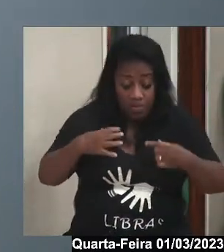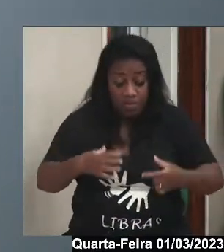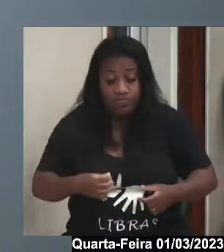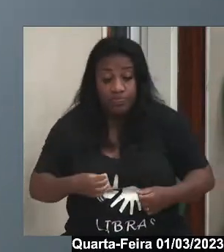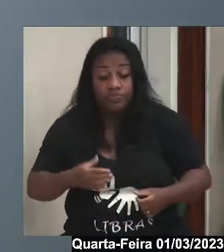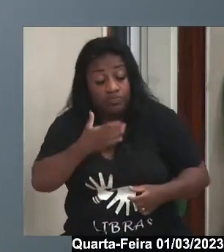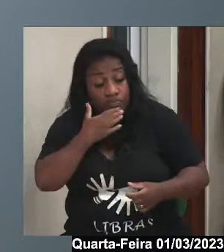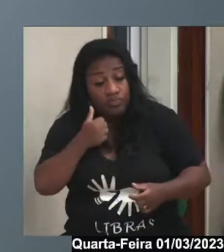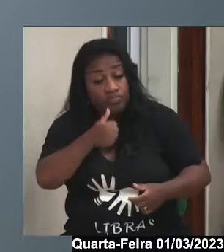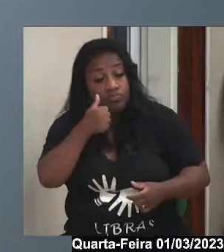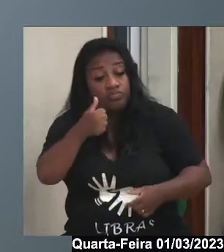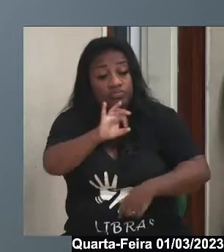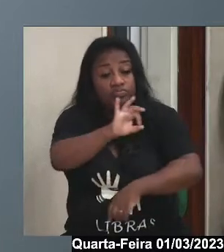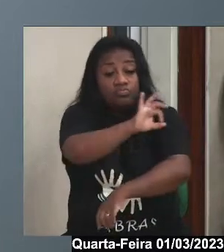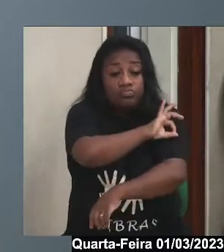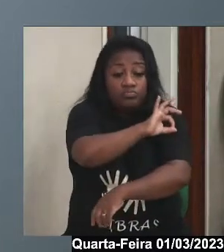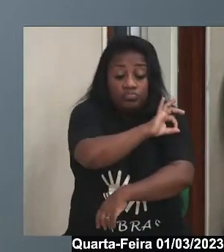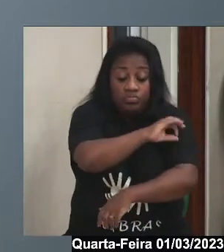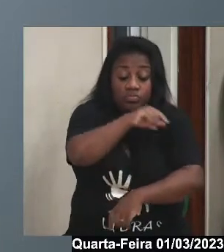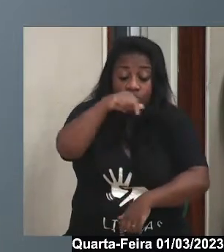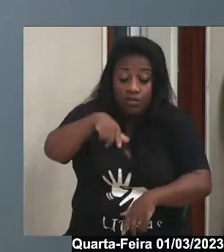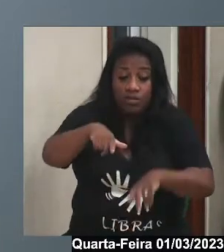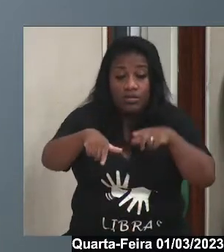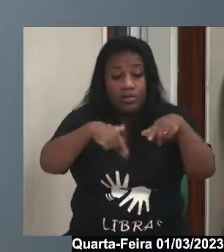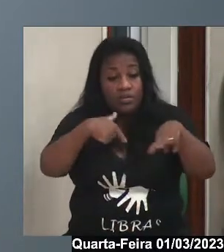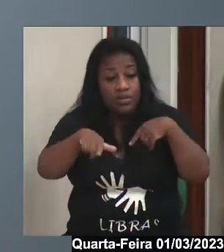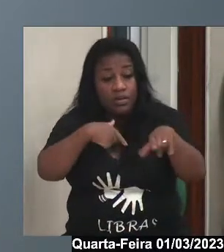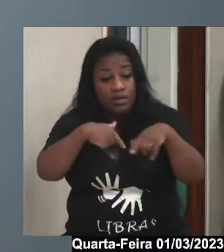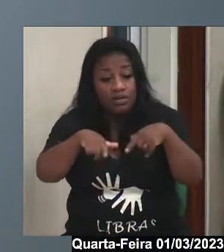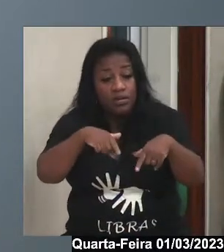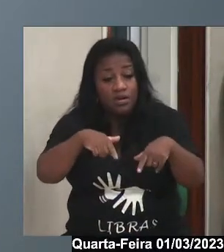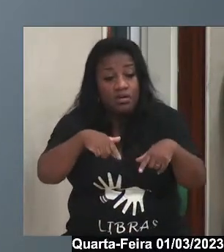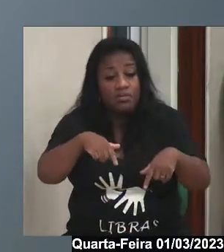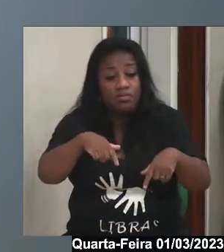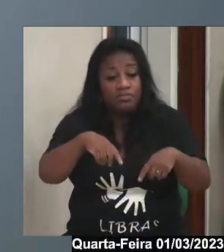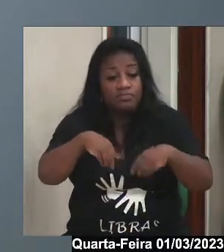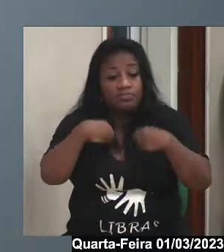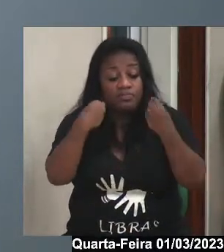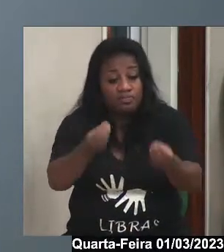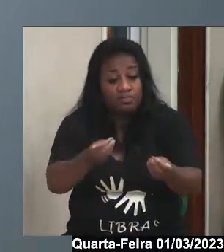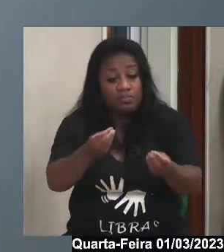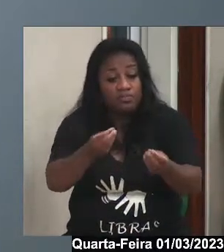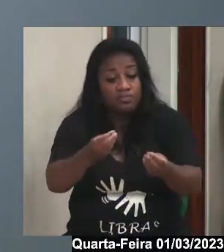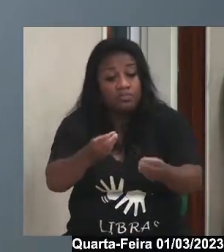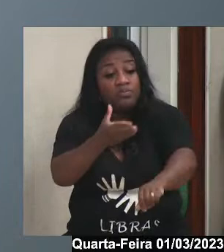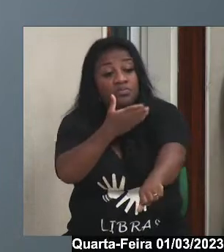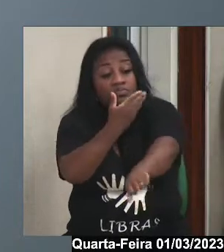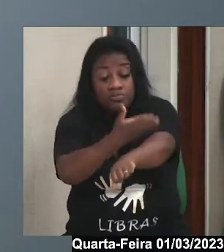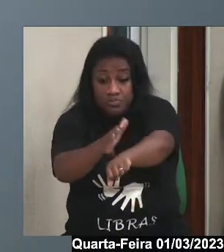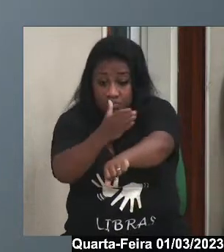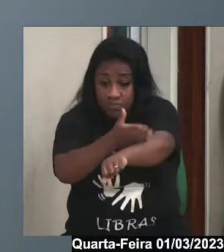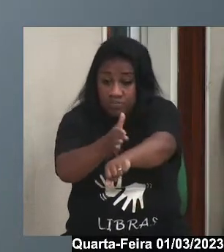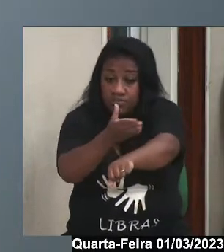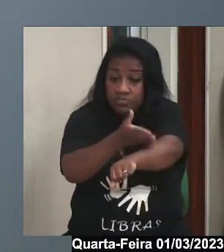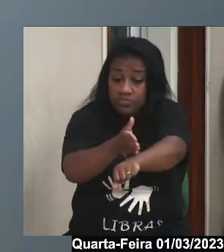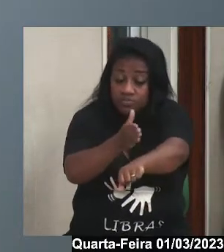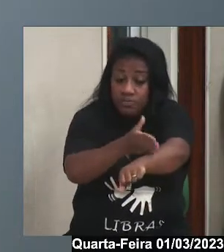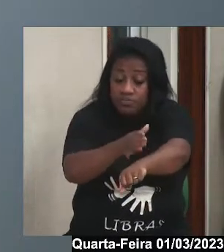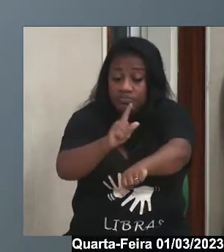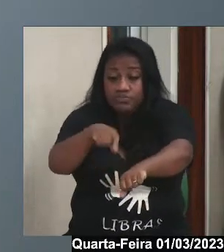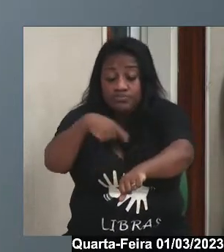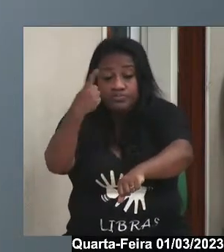o CEFECOM, que é o Centro de Formação dos nossos guardas, que inclusive dá treinamento para guardas de outros países e de outros